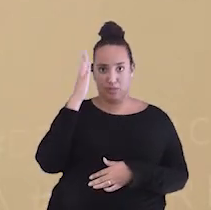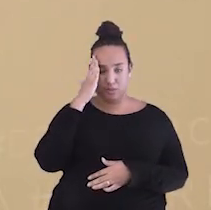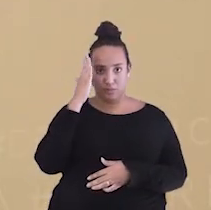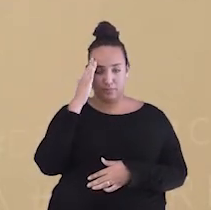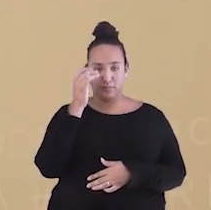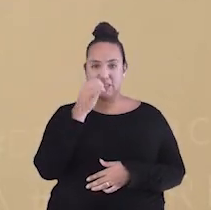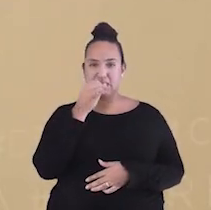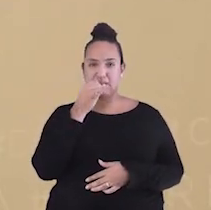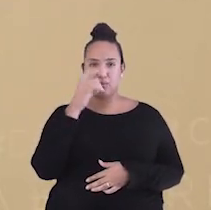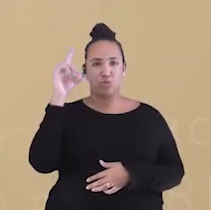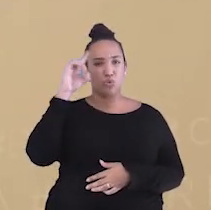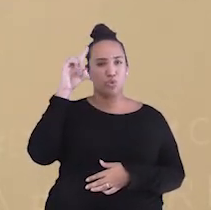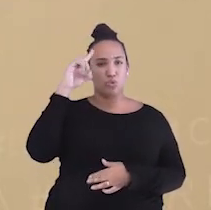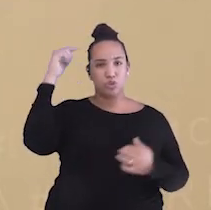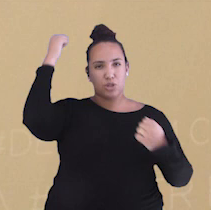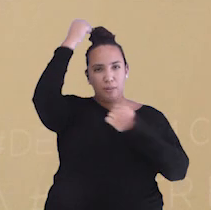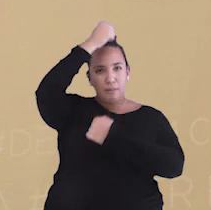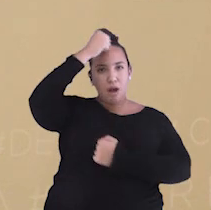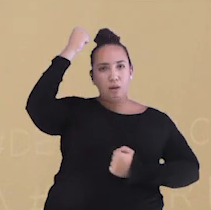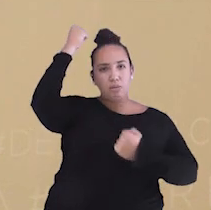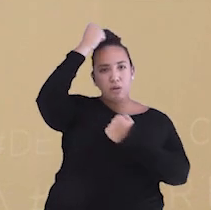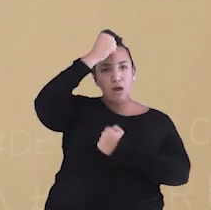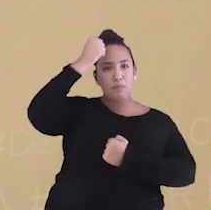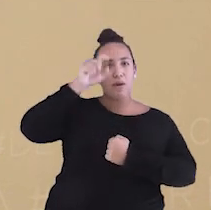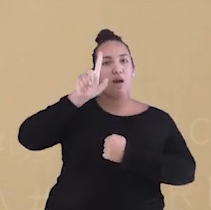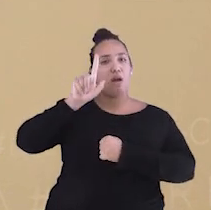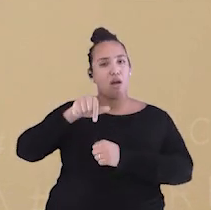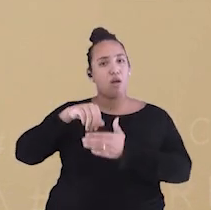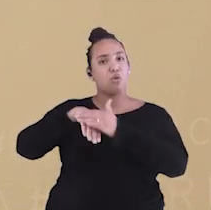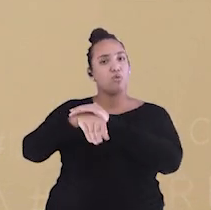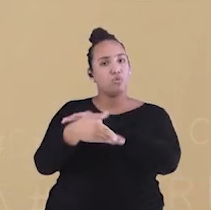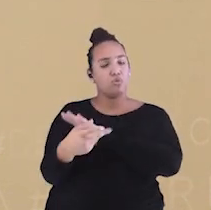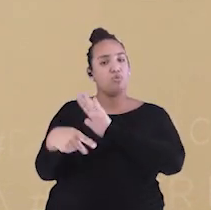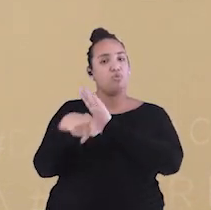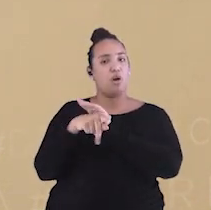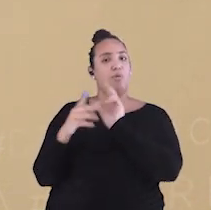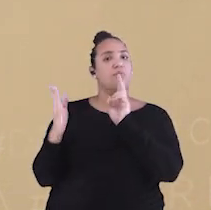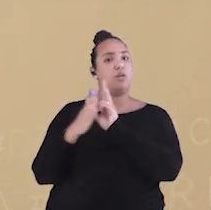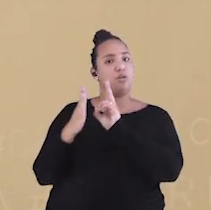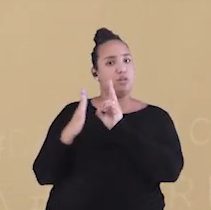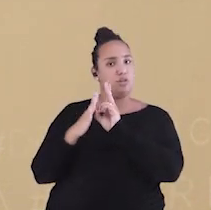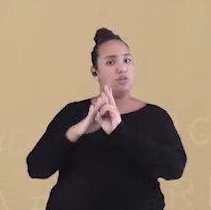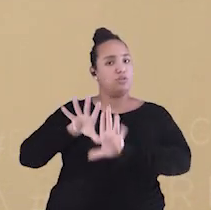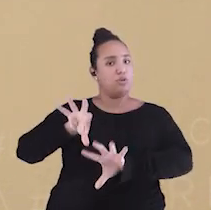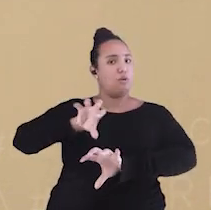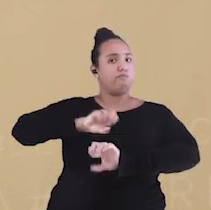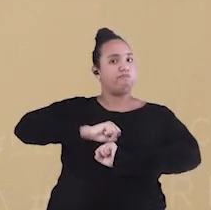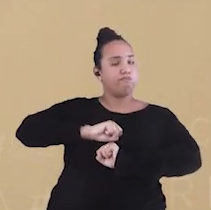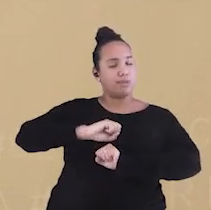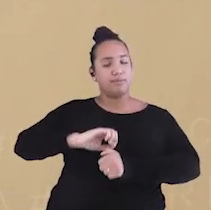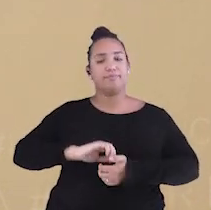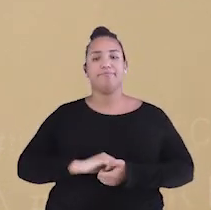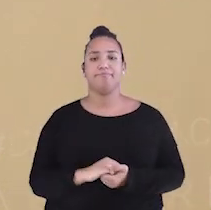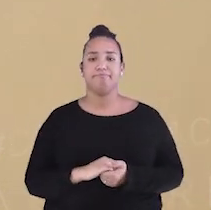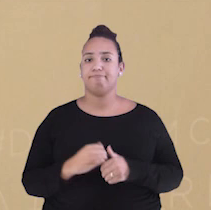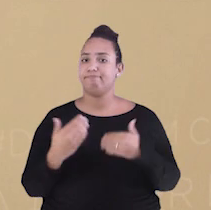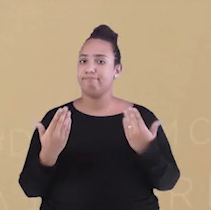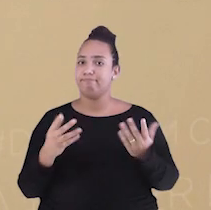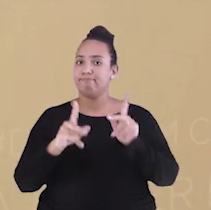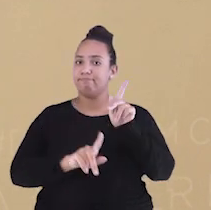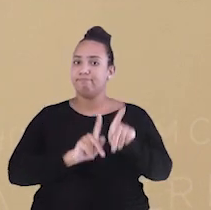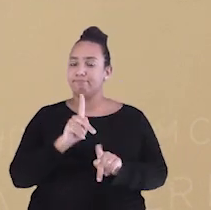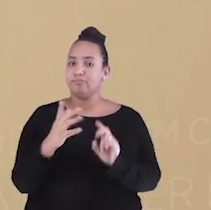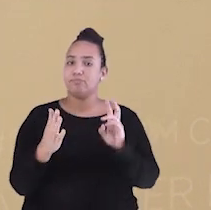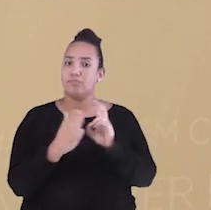de tomar banho todos os dias são práticas dos nossos antepassados indígenas? Os indígenas sempre